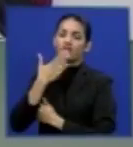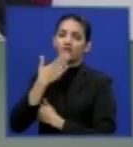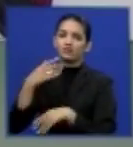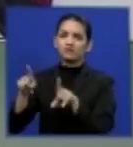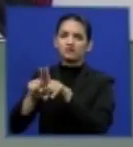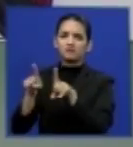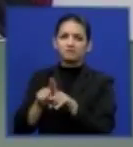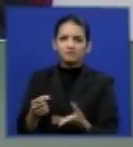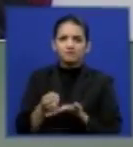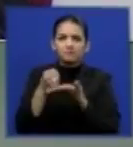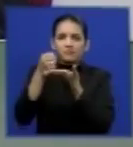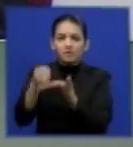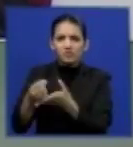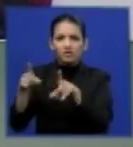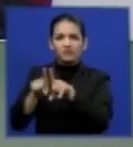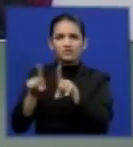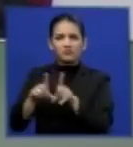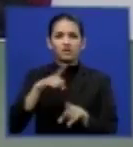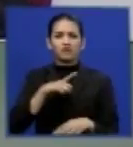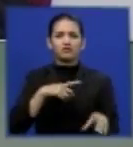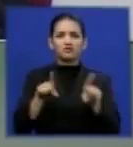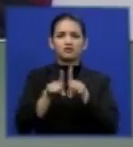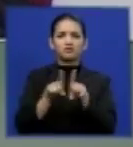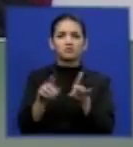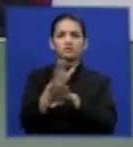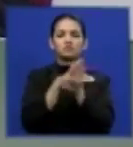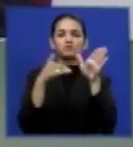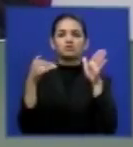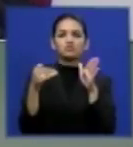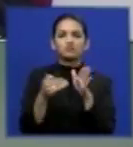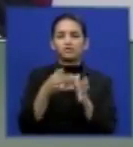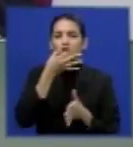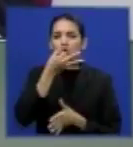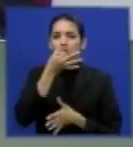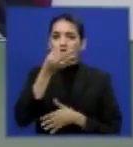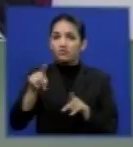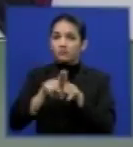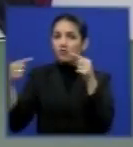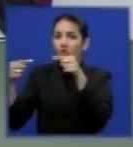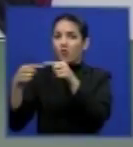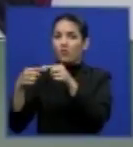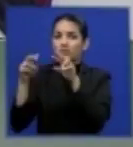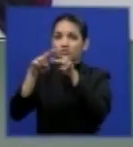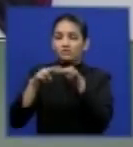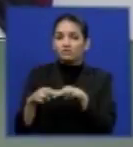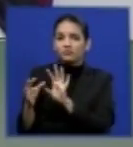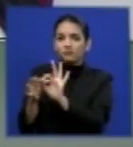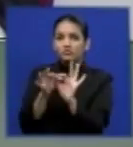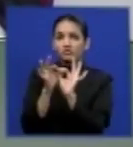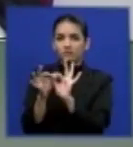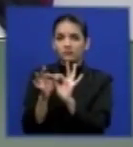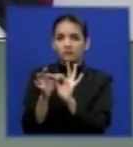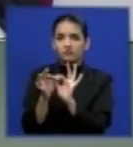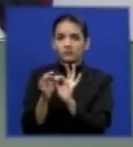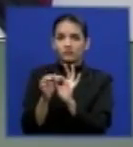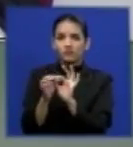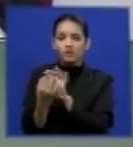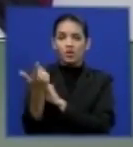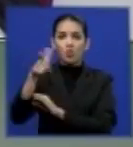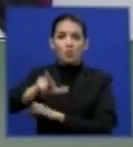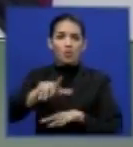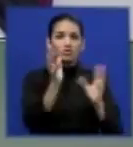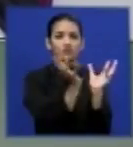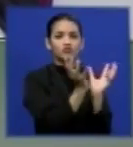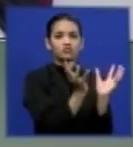portanto, exatamente o lado proposto na ação pela União, E aquele segundo grupo, que